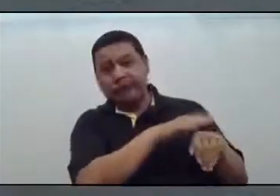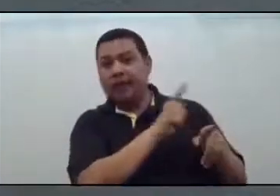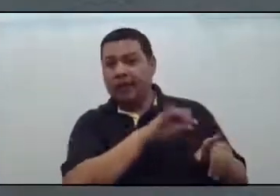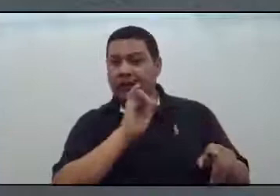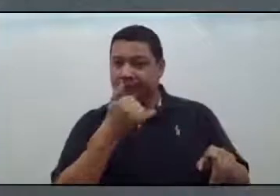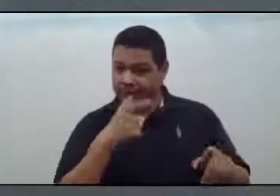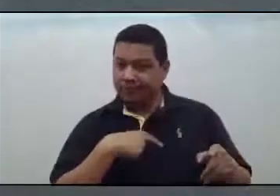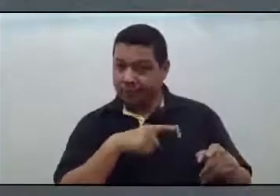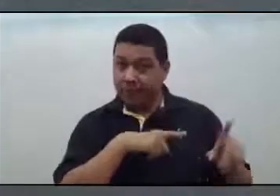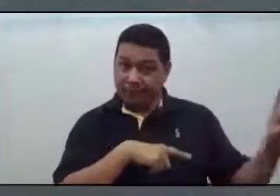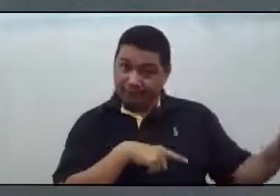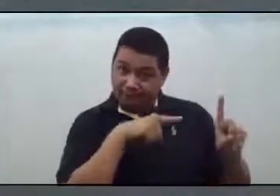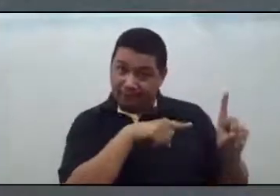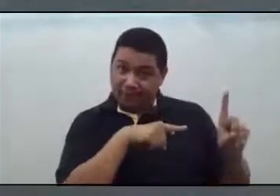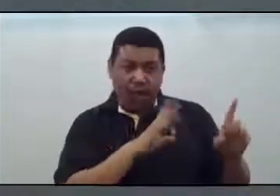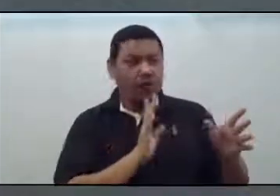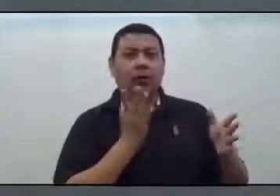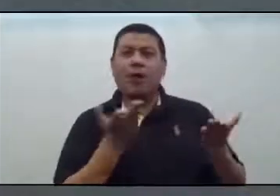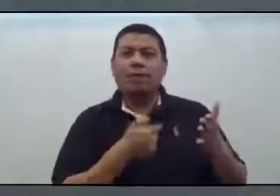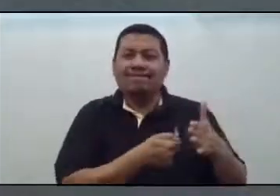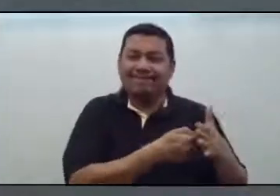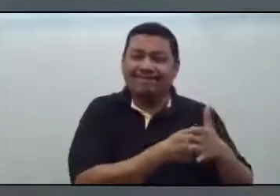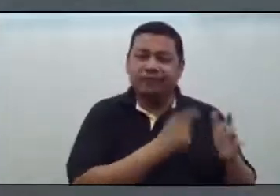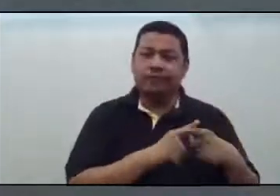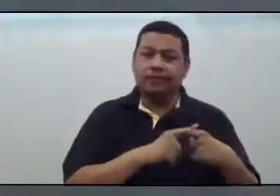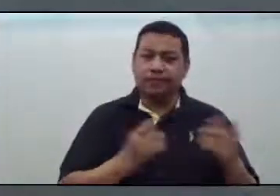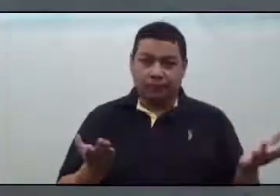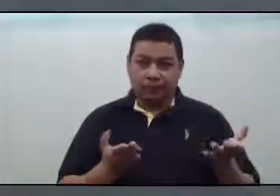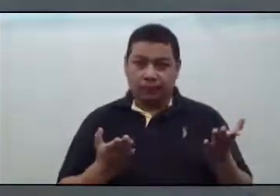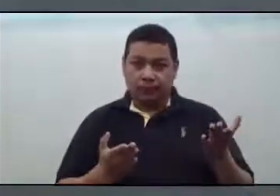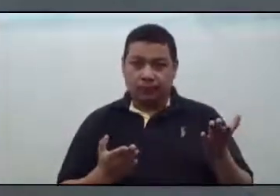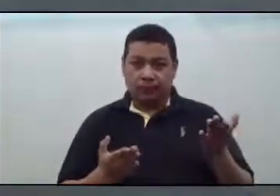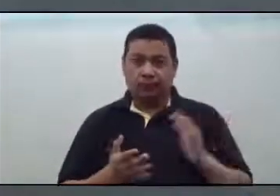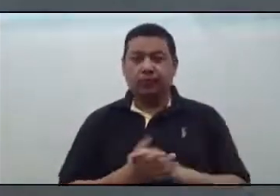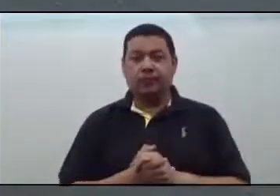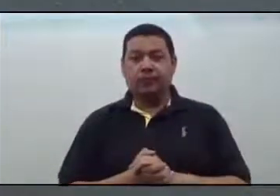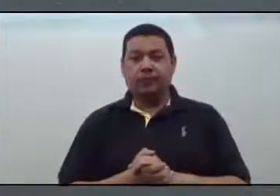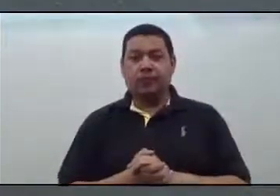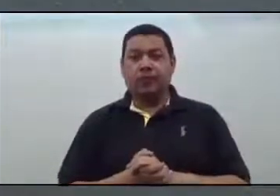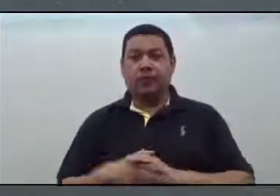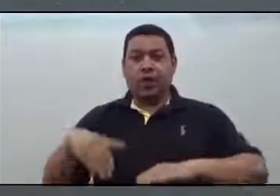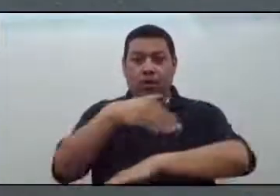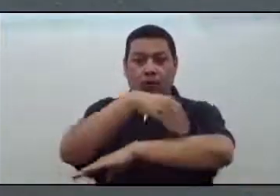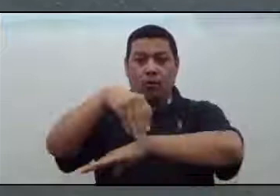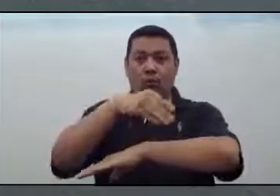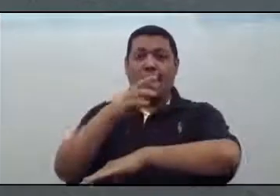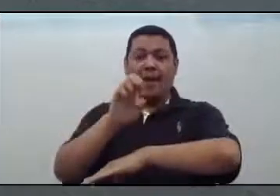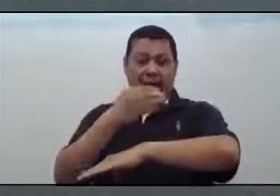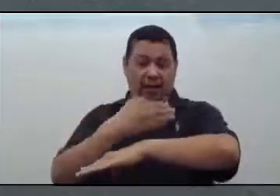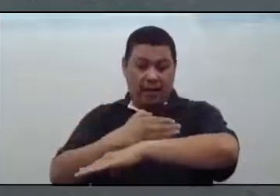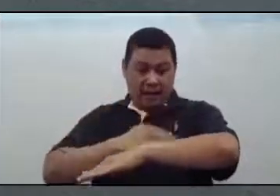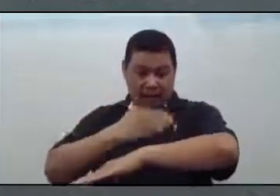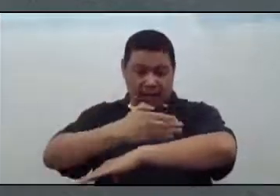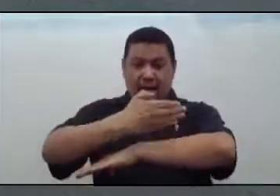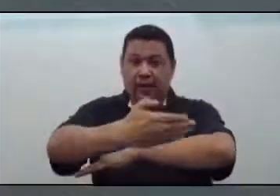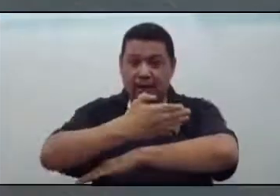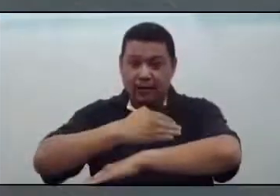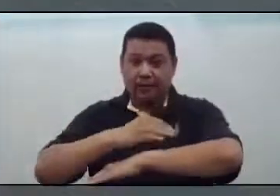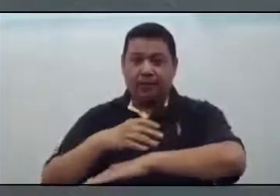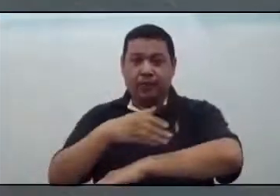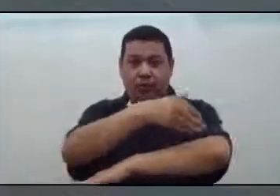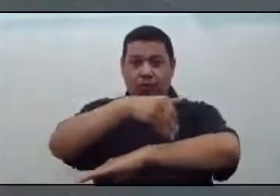aproveitando o momento e para cobrar dele, que nessas marginais de Cacoal aqui, nessas vias paralelas